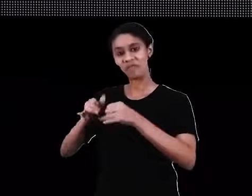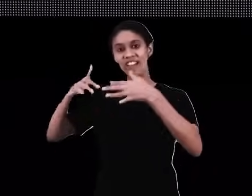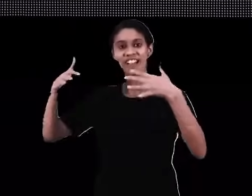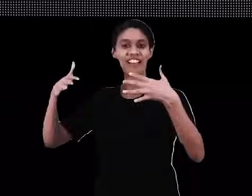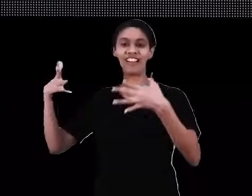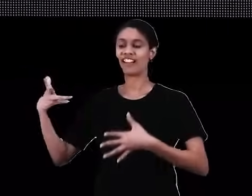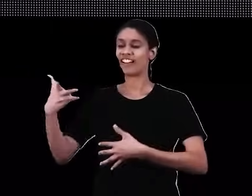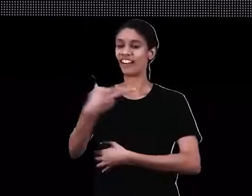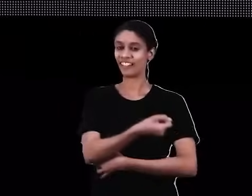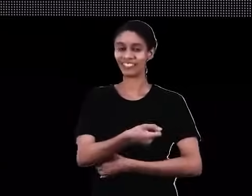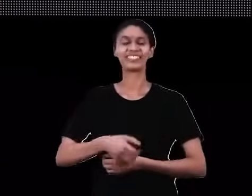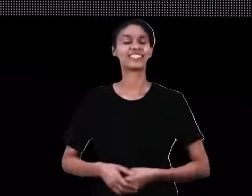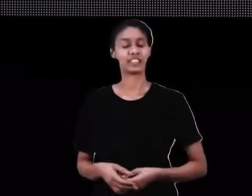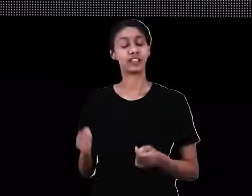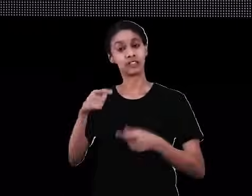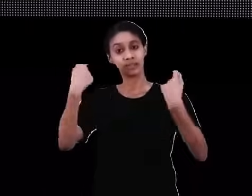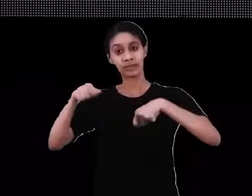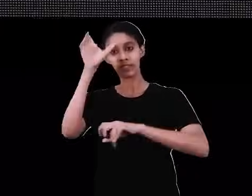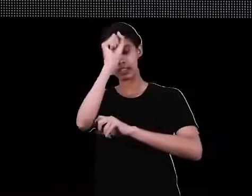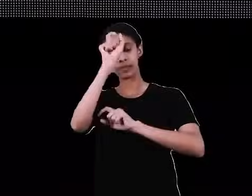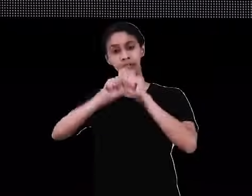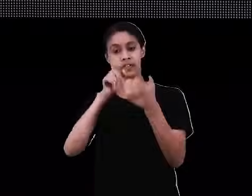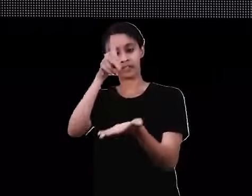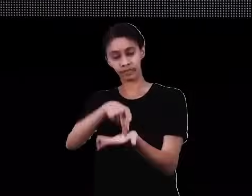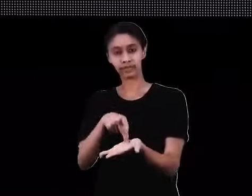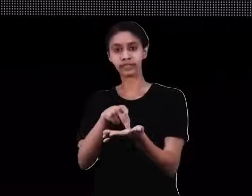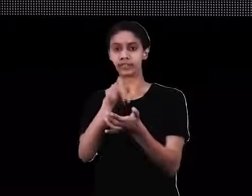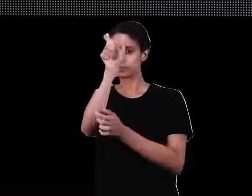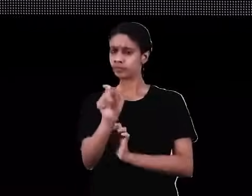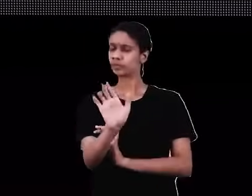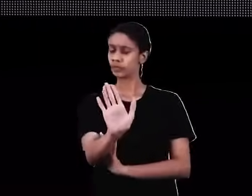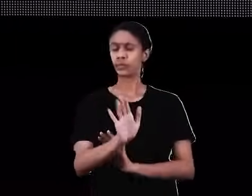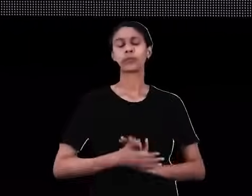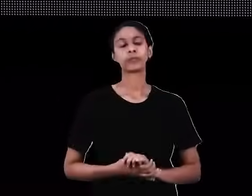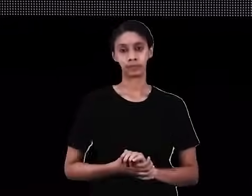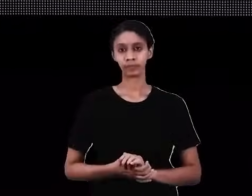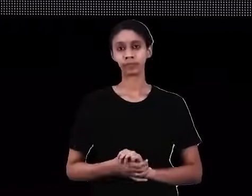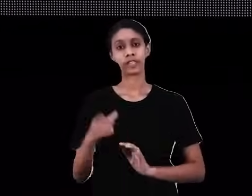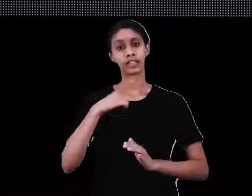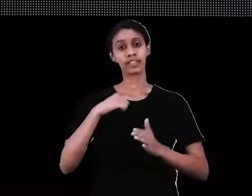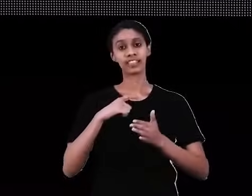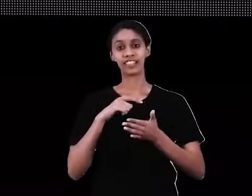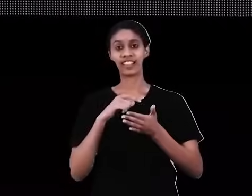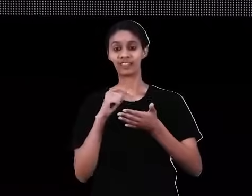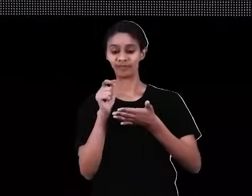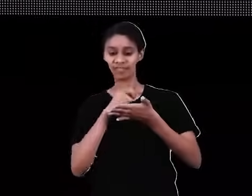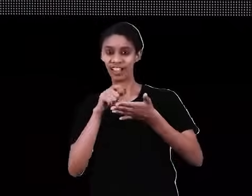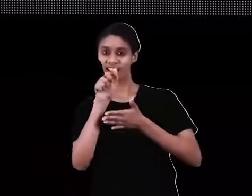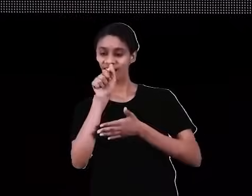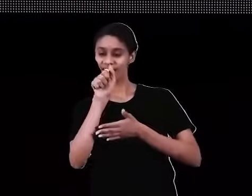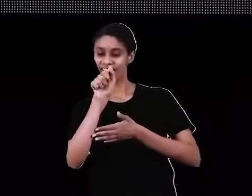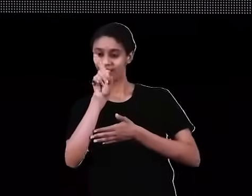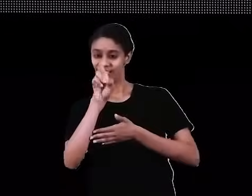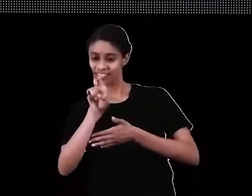extraordinariamente maravilhosa. Você precisa aprender essa verdade a seu respeito. Você tem a assinatura de Deus em você. Você